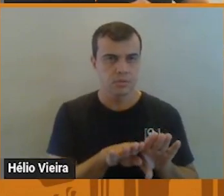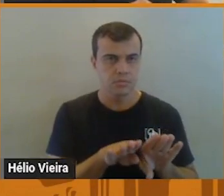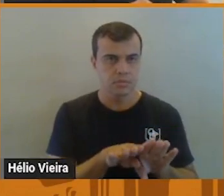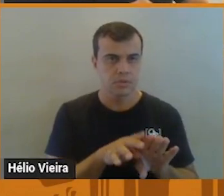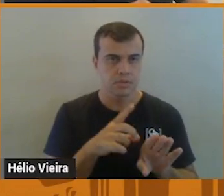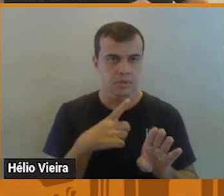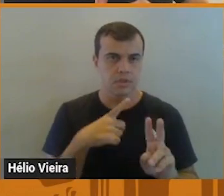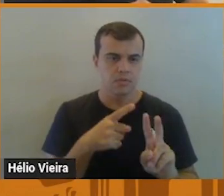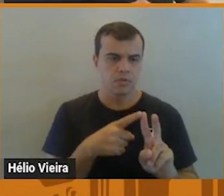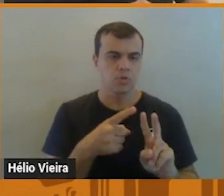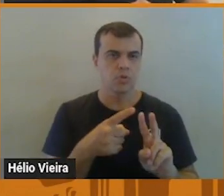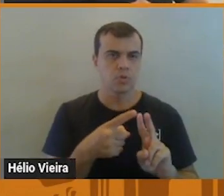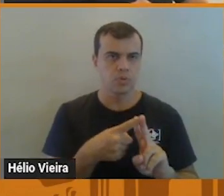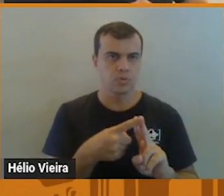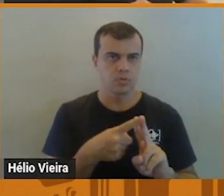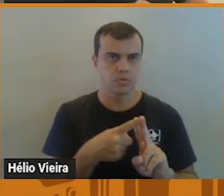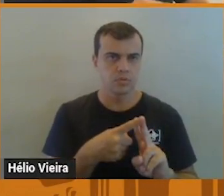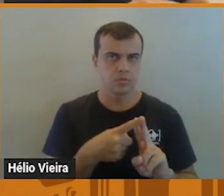teve